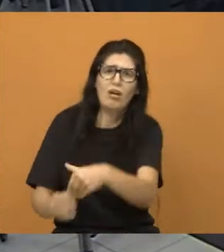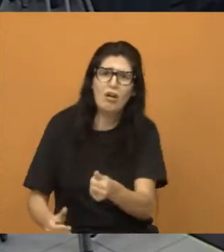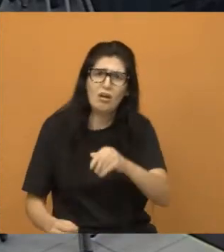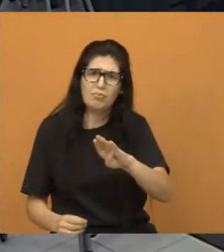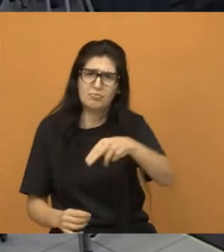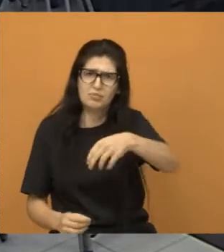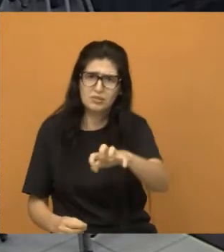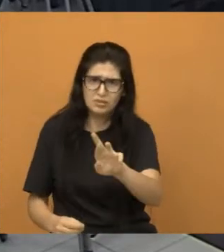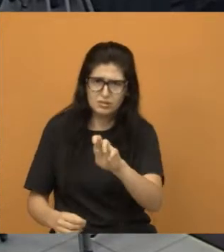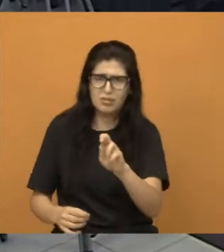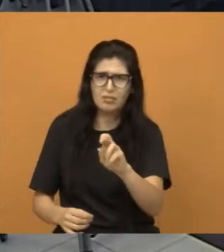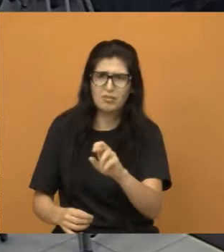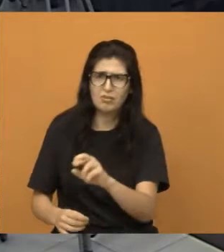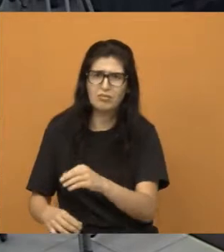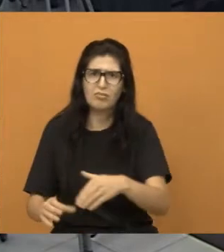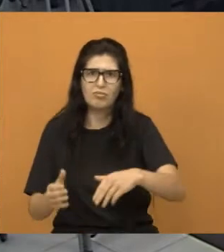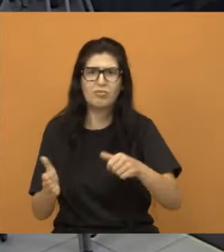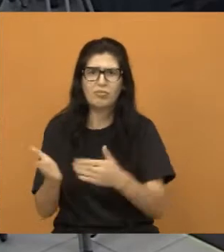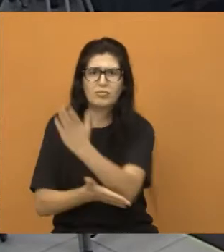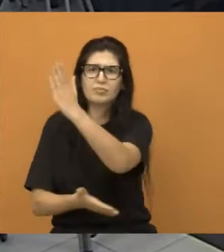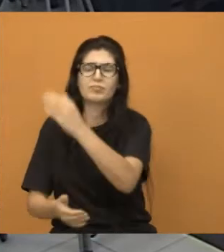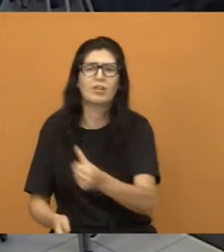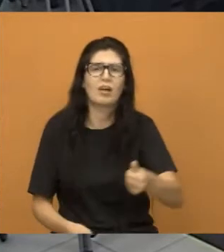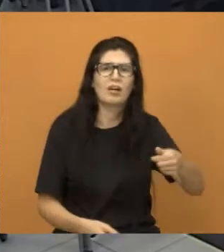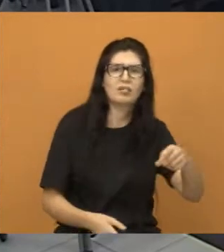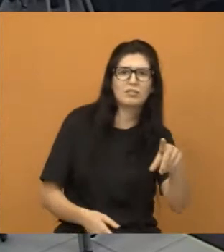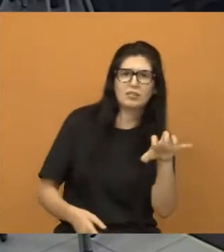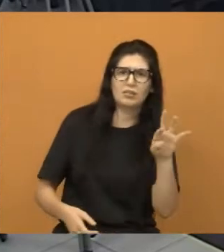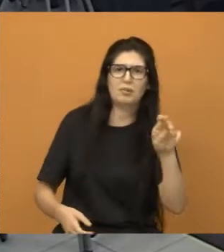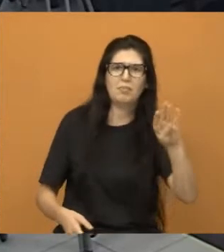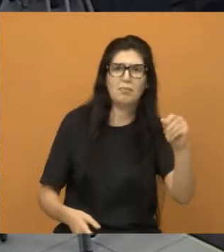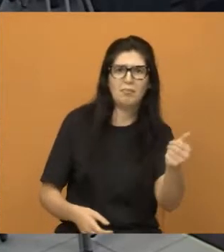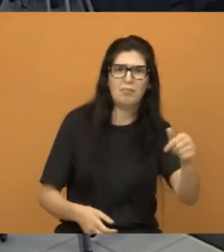Madureira? Favorável. Como vota vereador Aderbal Sodré?